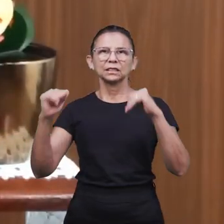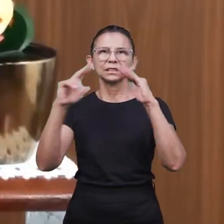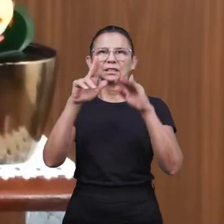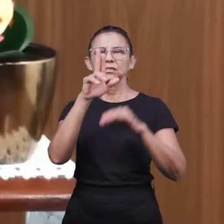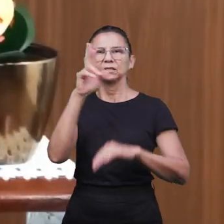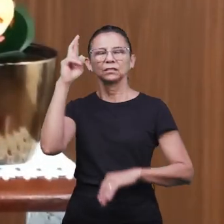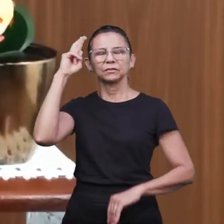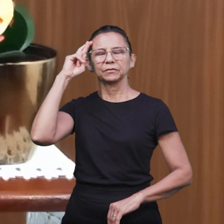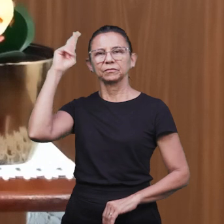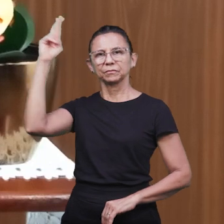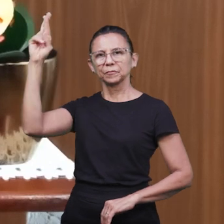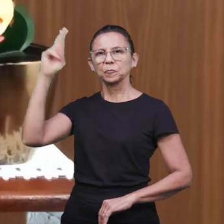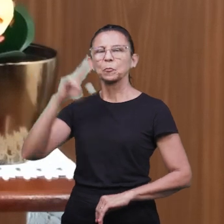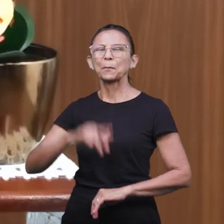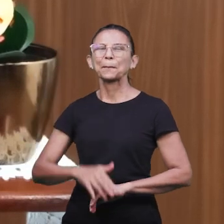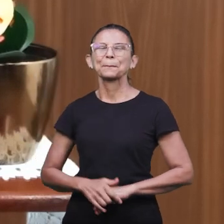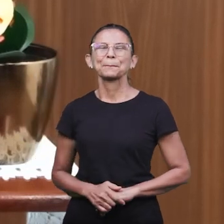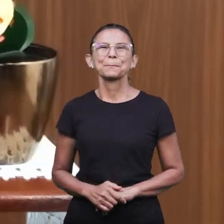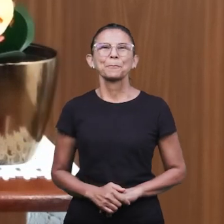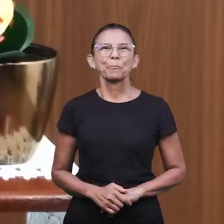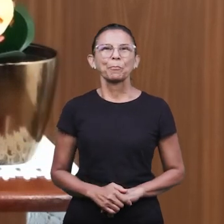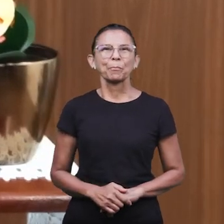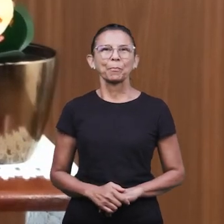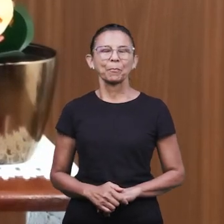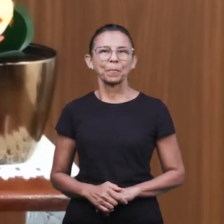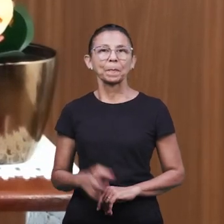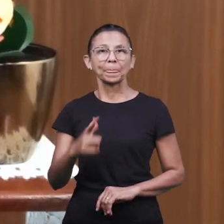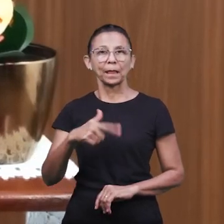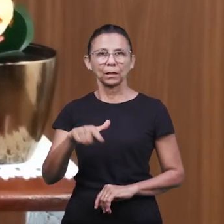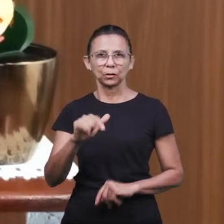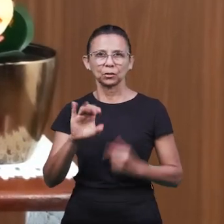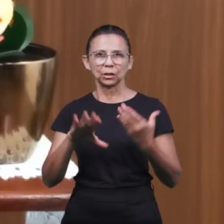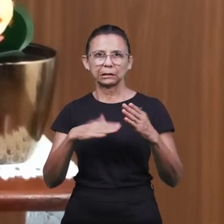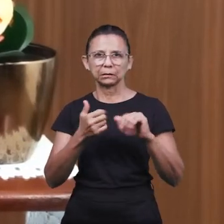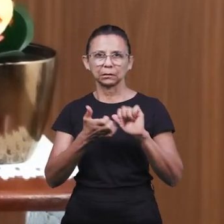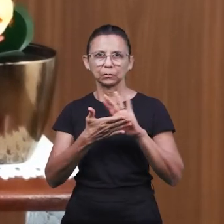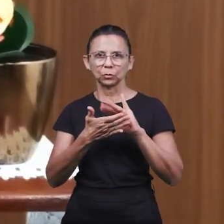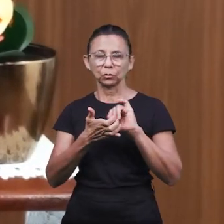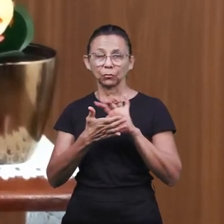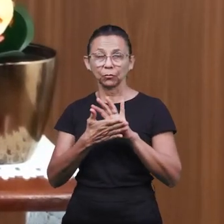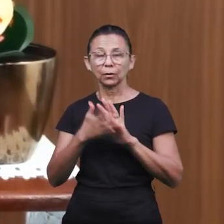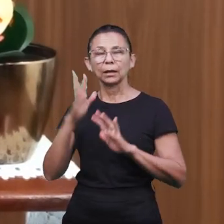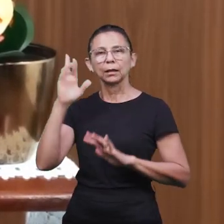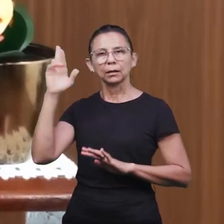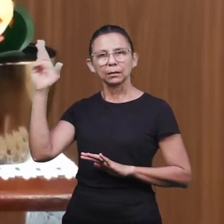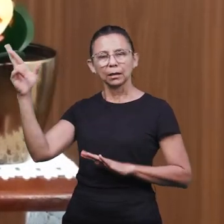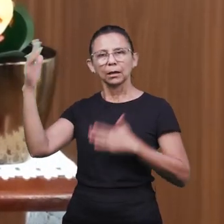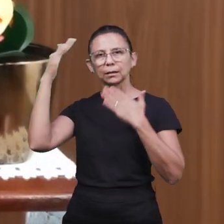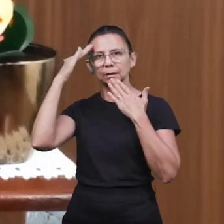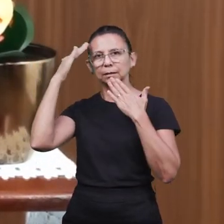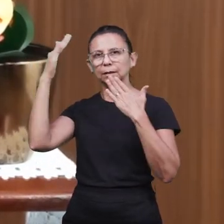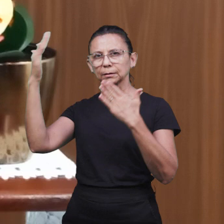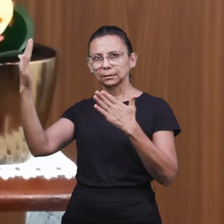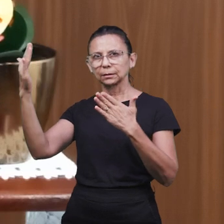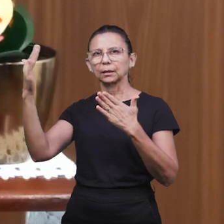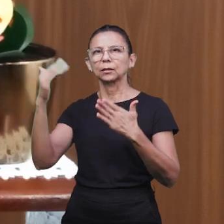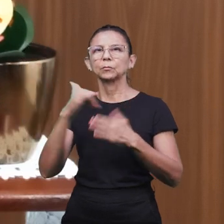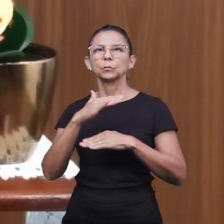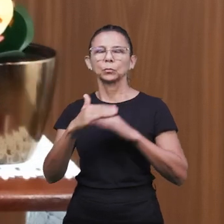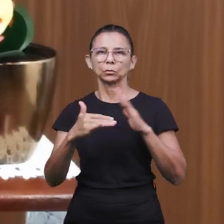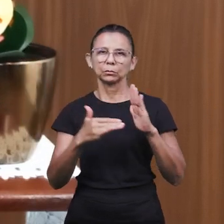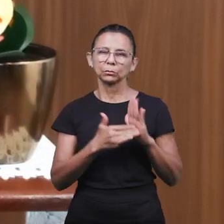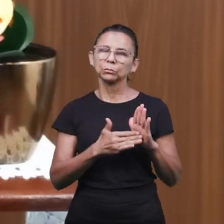Louvado, bendito seja o nome do nosso Deus. Louvamos ao Senhor, apresentamos a Ele toda a gratidão do nosso